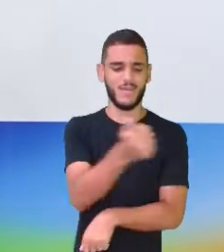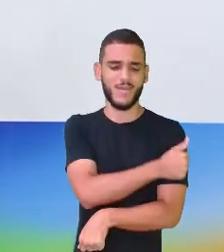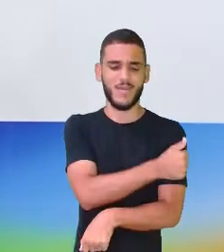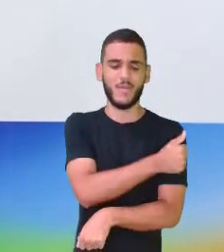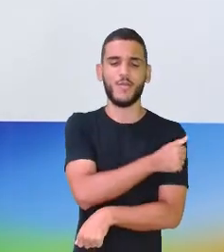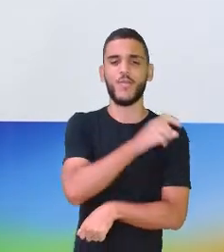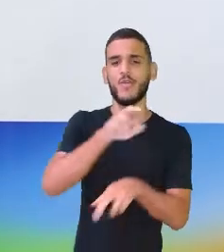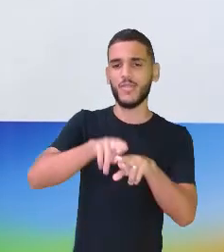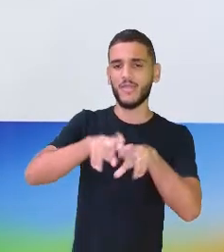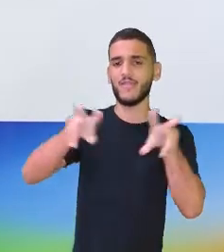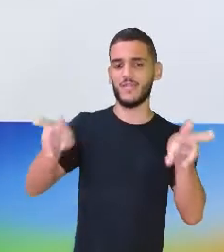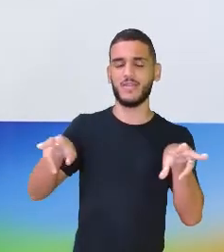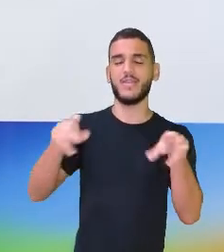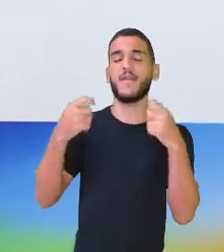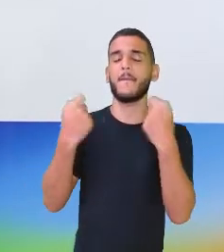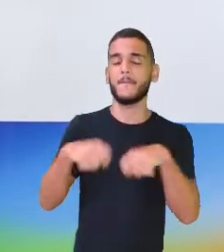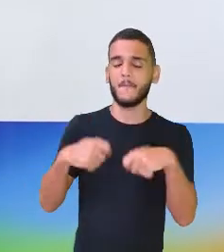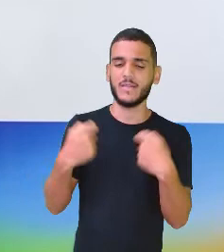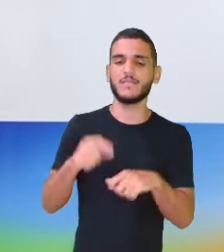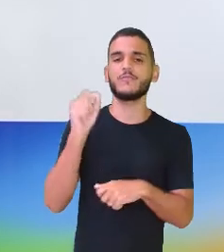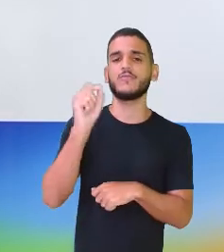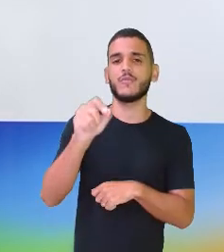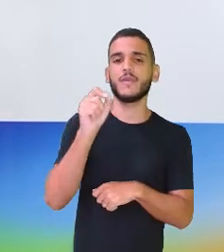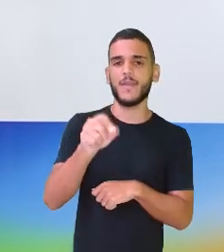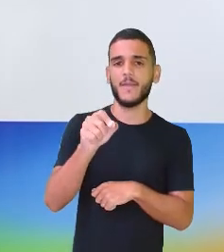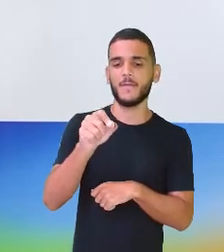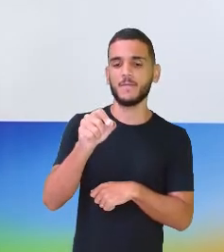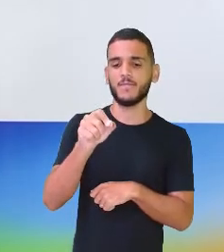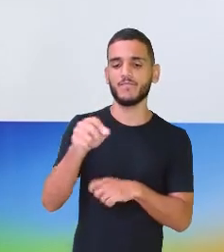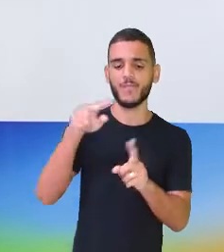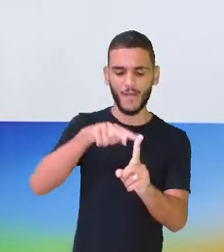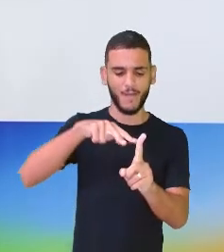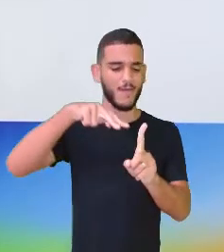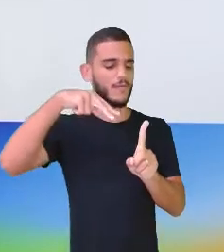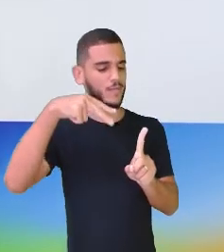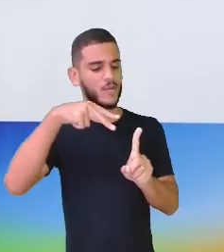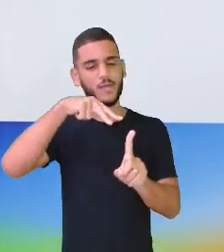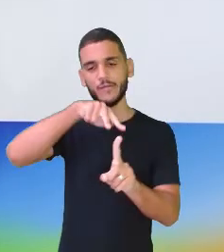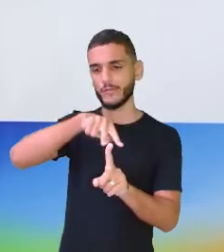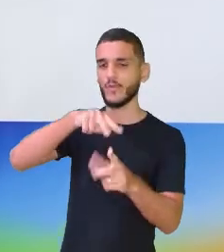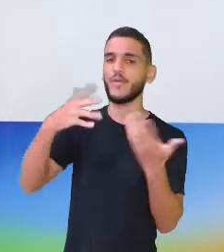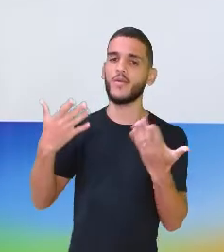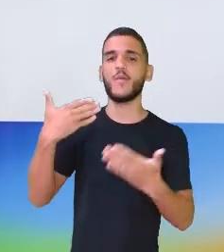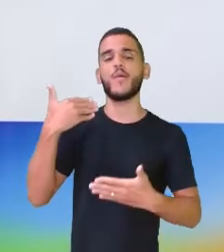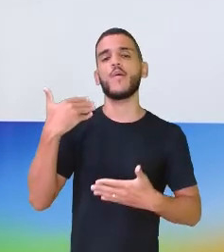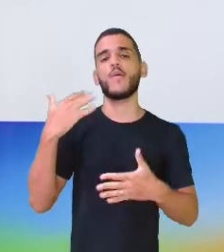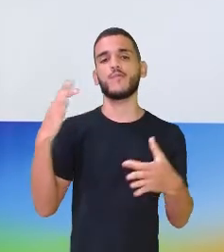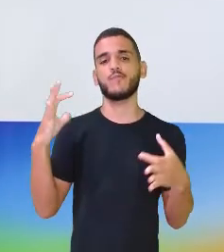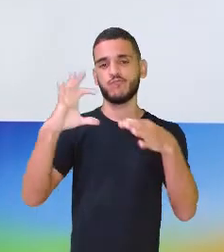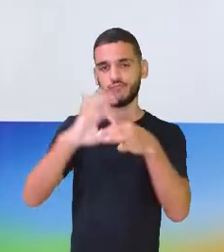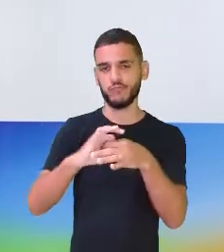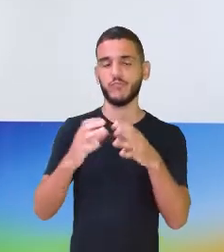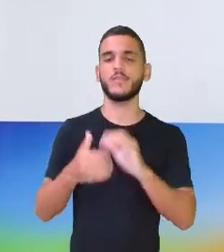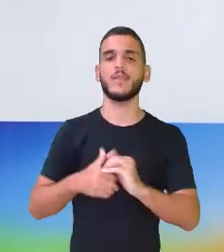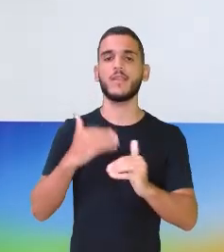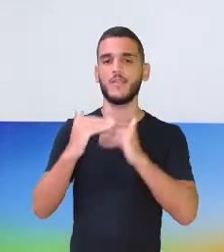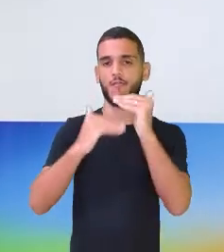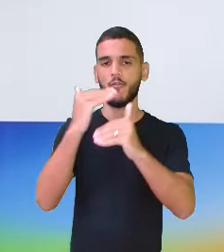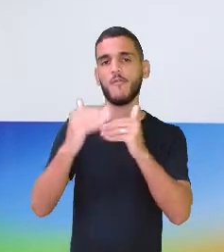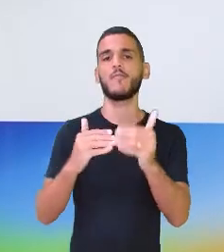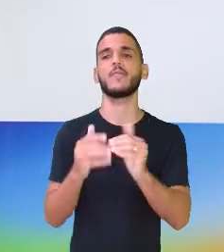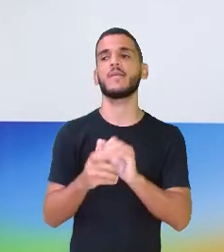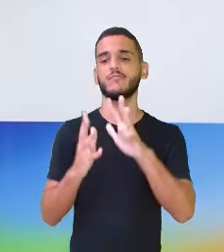Então, a gente precisa enxergá-lo nos seus diferentes aspectos que compõem o seu desenvolvimento global.